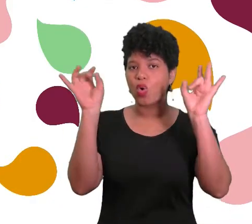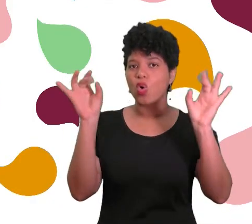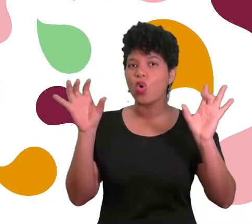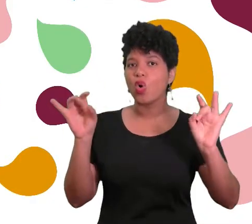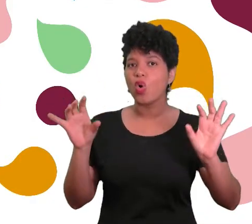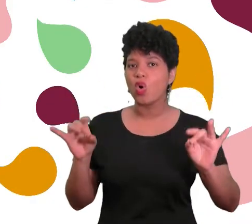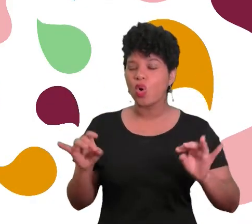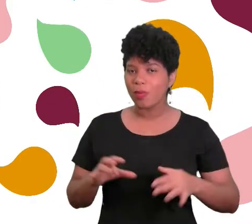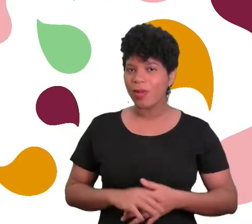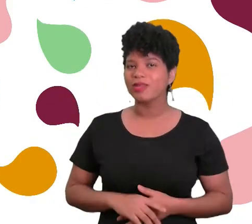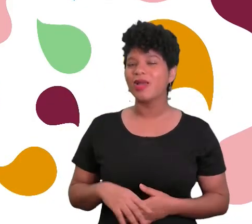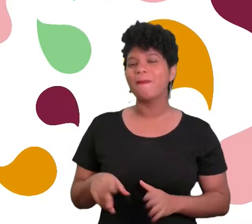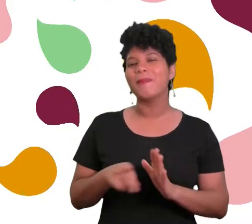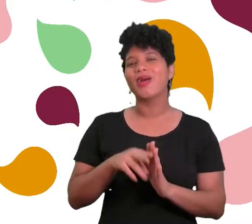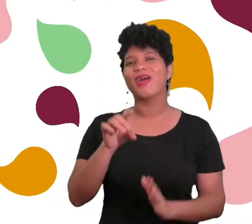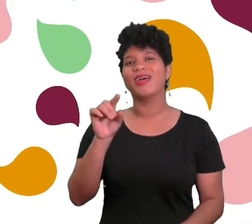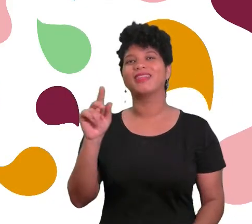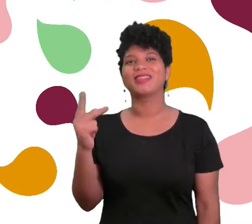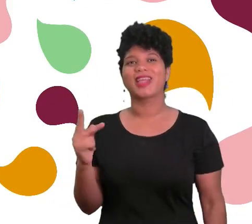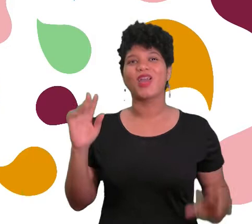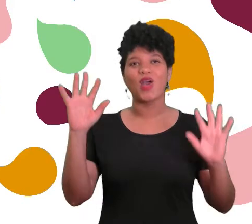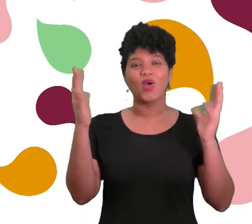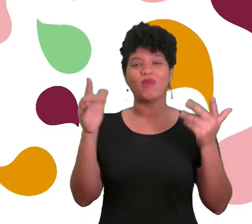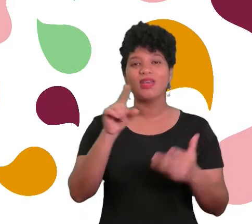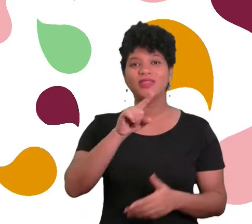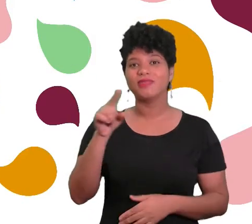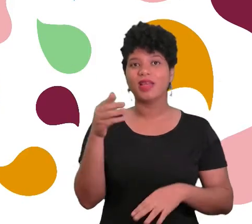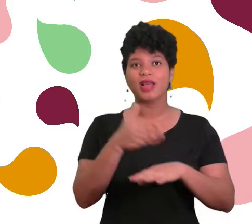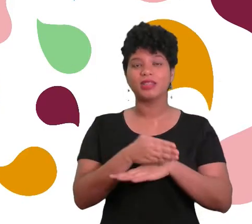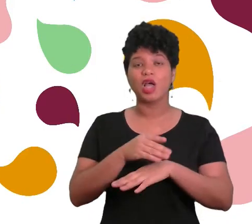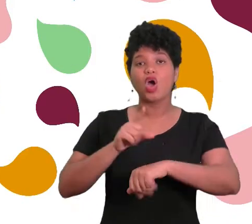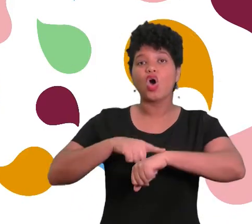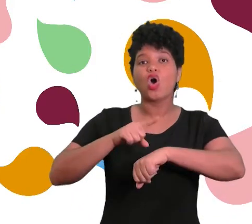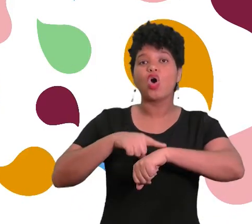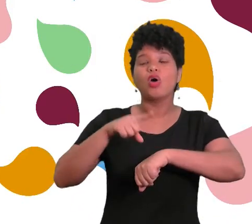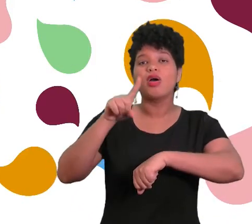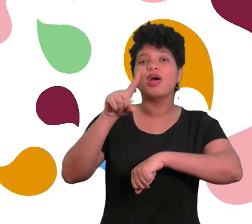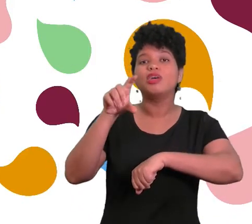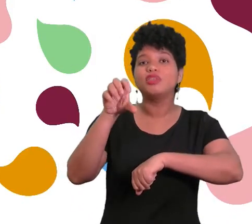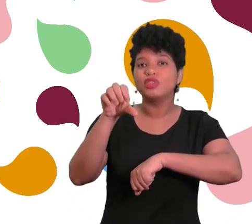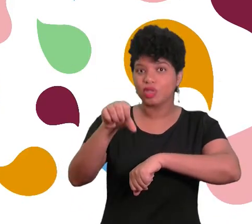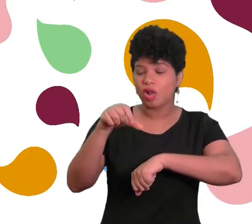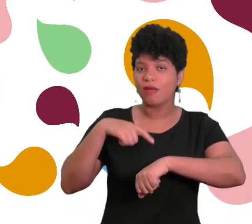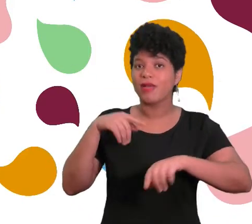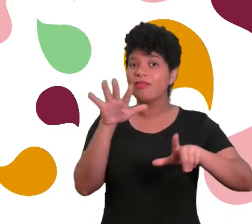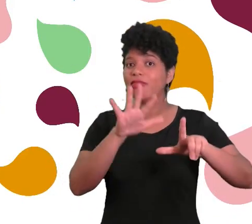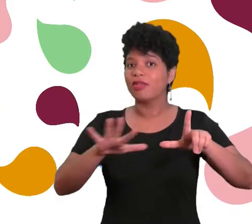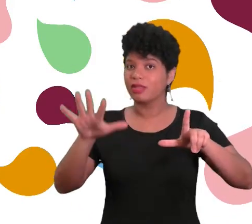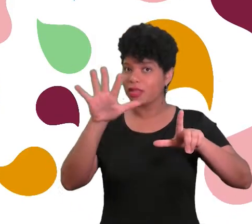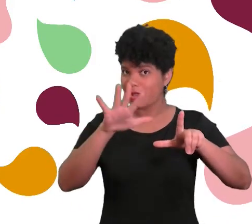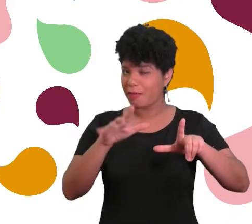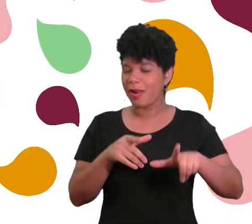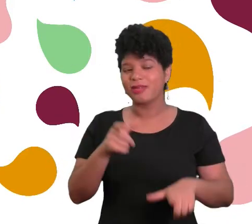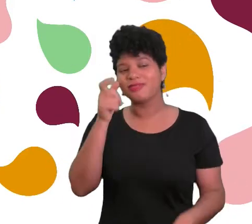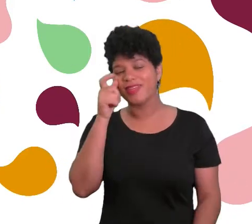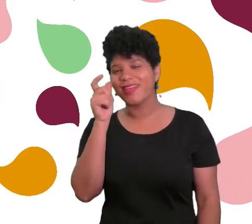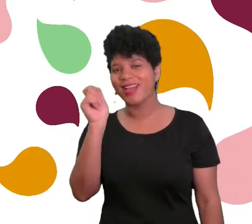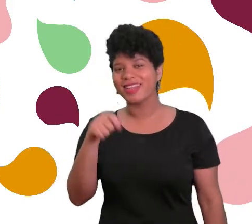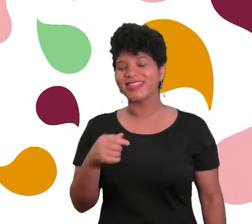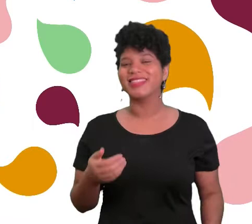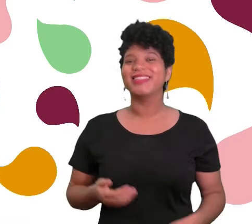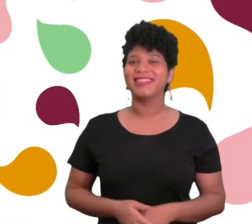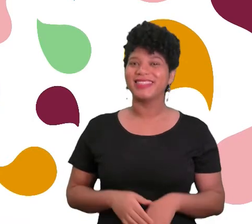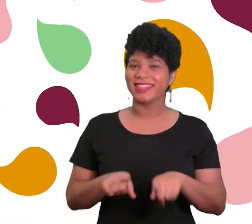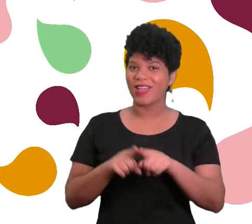preparadas especialmente para o DH Fest, vão estar disponíveis às 19 horas na plataforma. Confira lá e a gente vai chamar